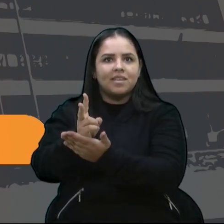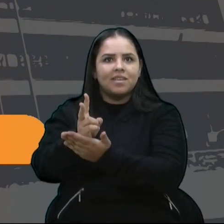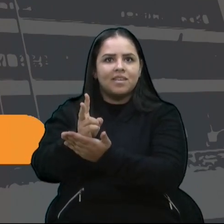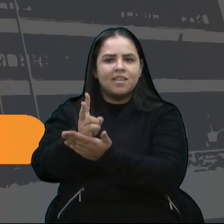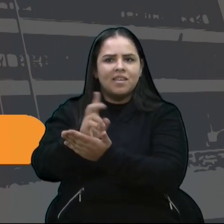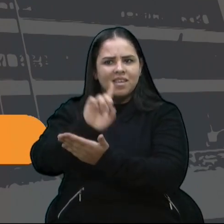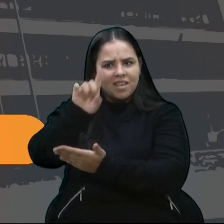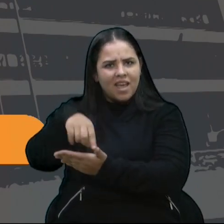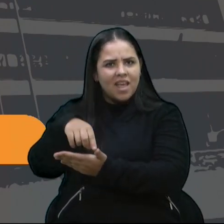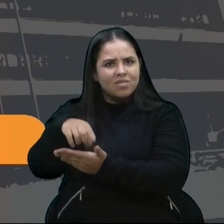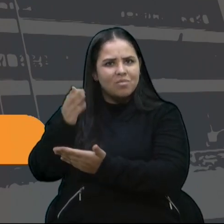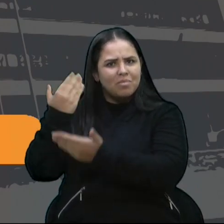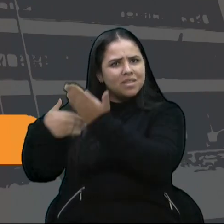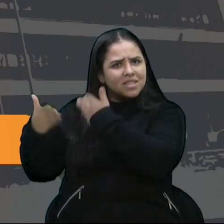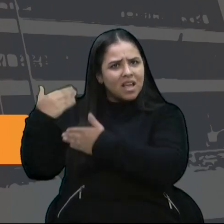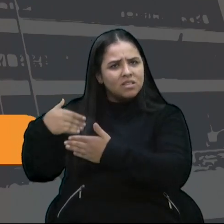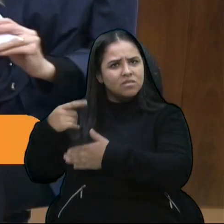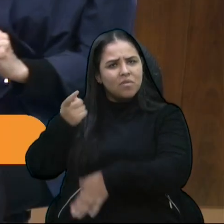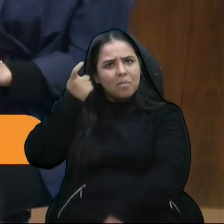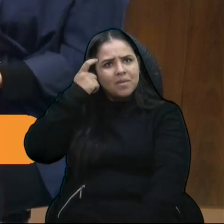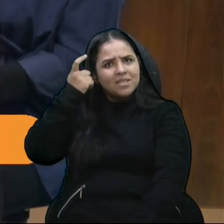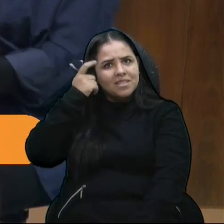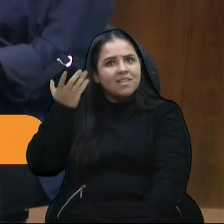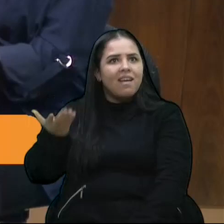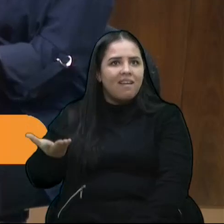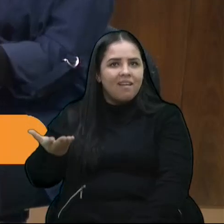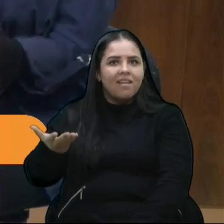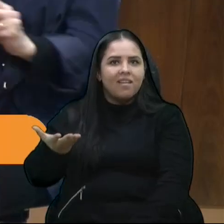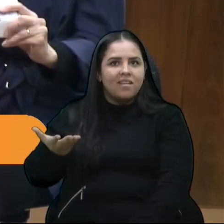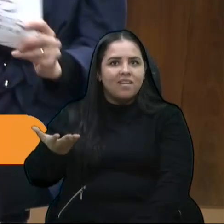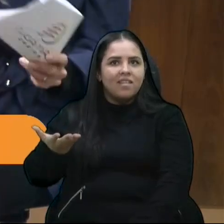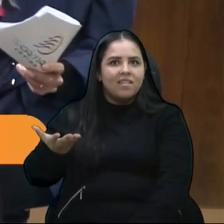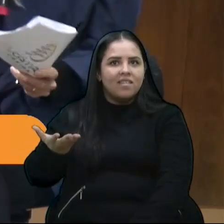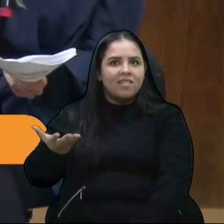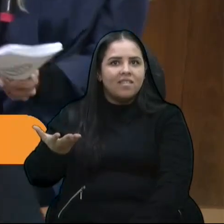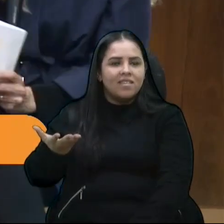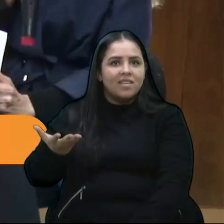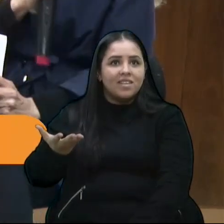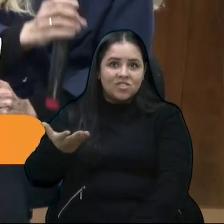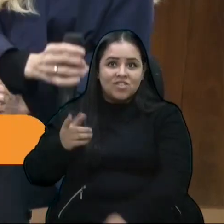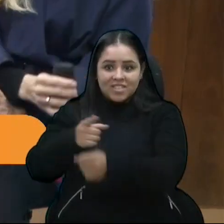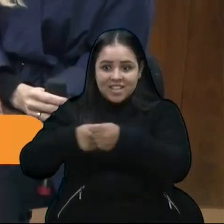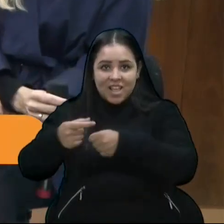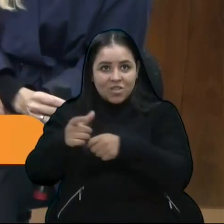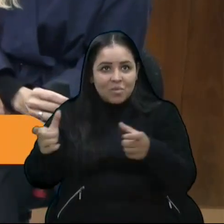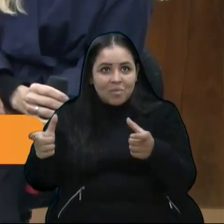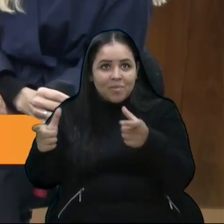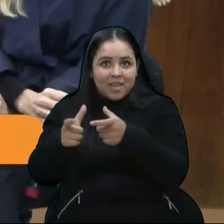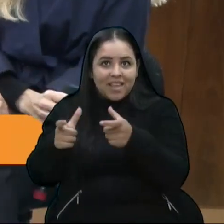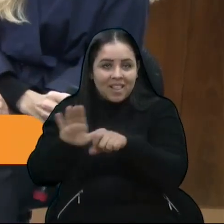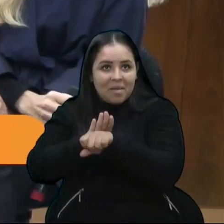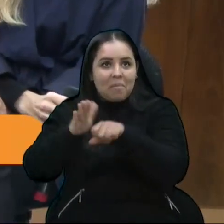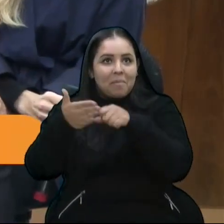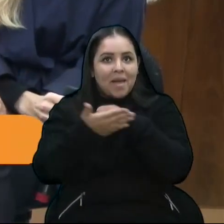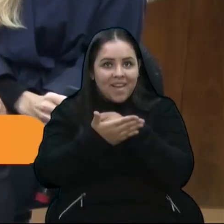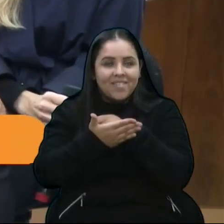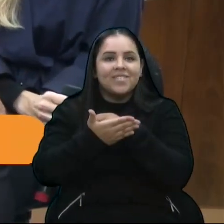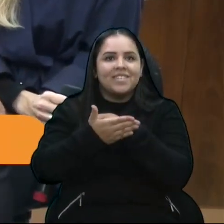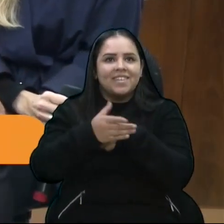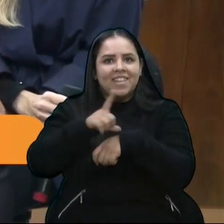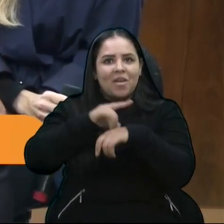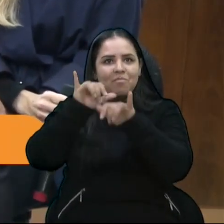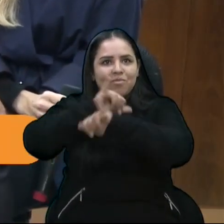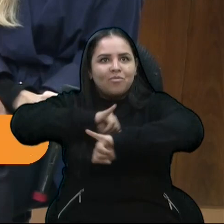antigo, né? Se a gente for pensar, né, em termos tão de cidade pequena, tão de cidade pequena. Bairro, né, também. Pois